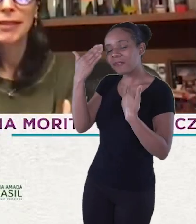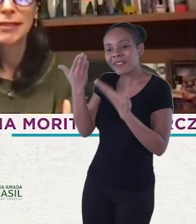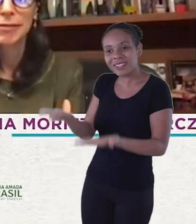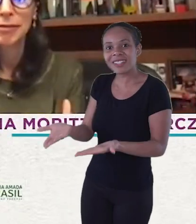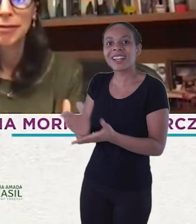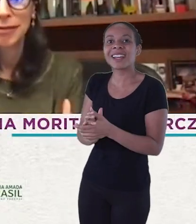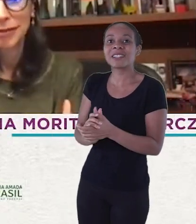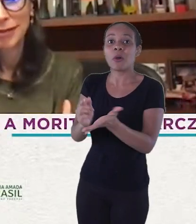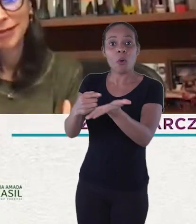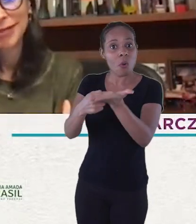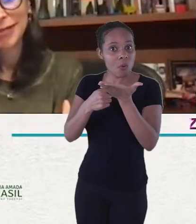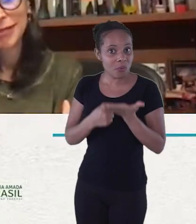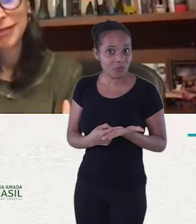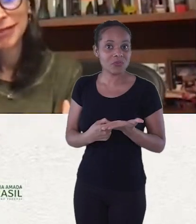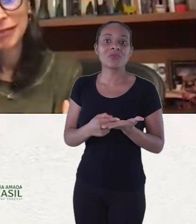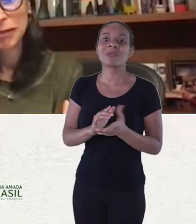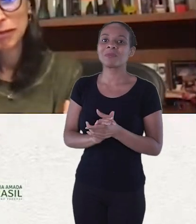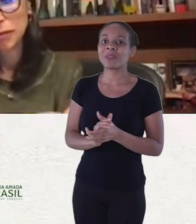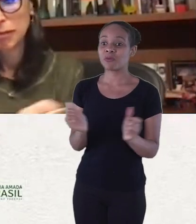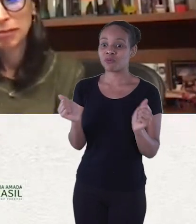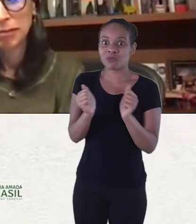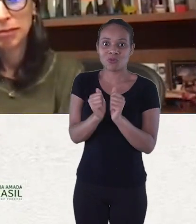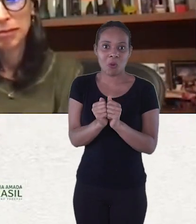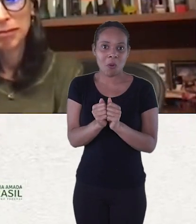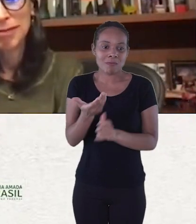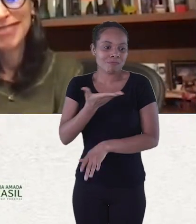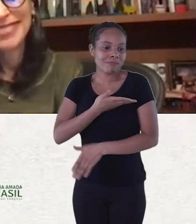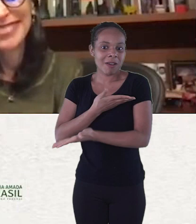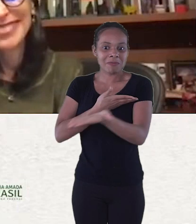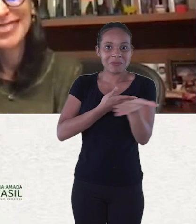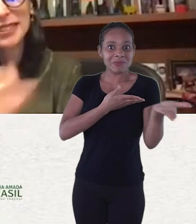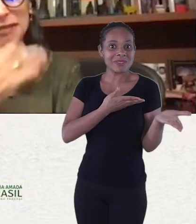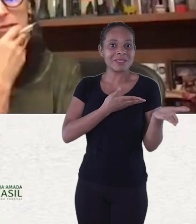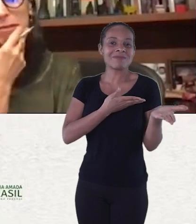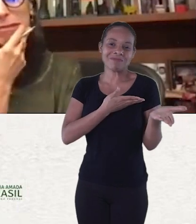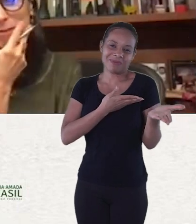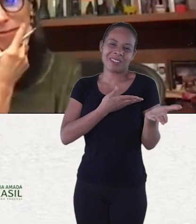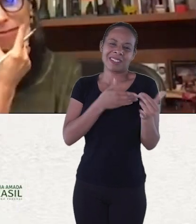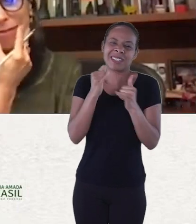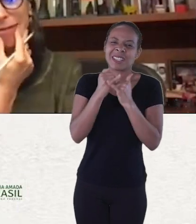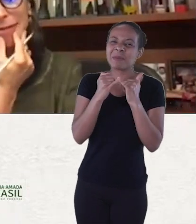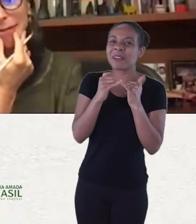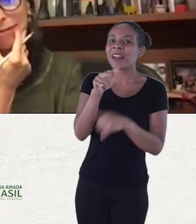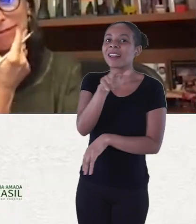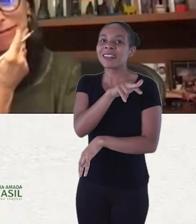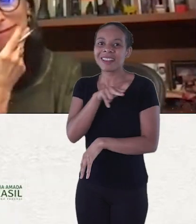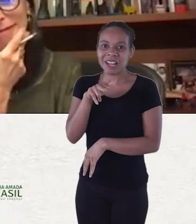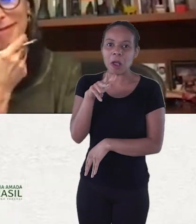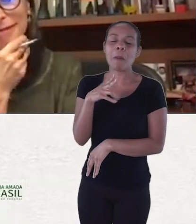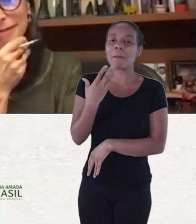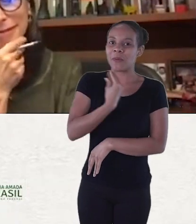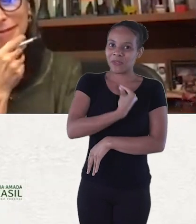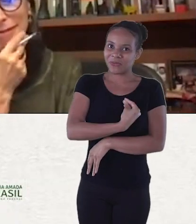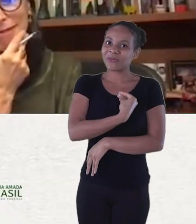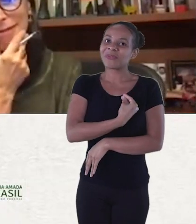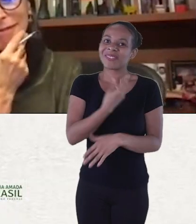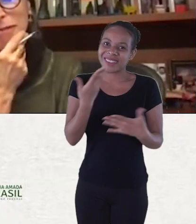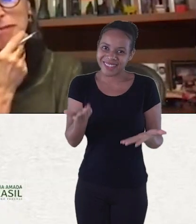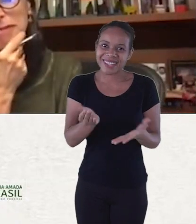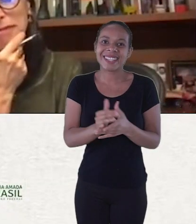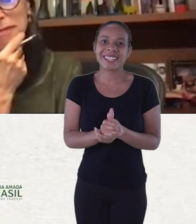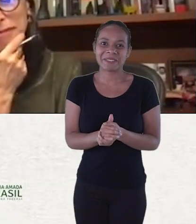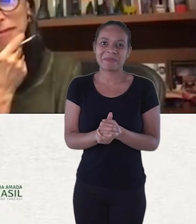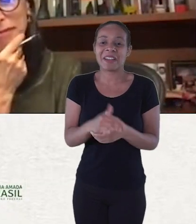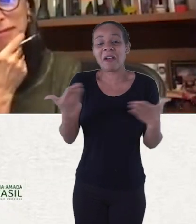aqui com meus companheiros, parceiros. O artista visual Jaime Laureano está sentado em uma ampla sala. Ao fundo, há plantas